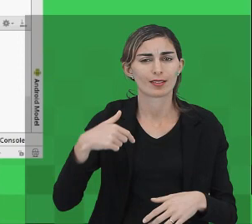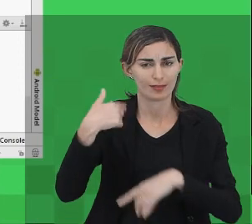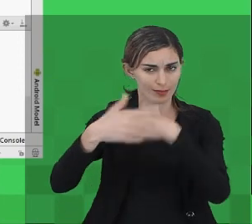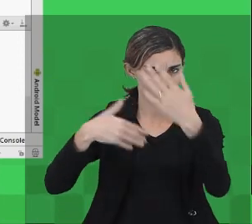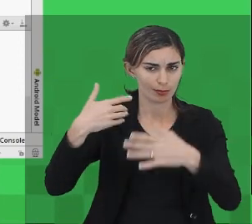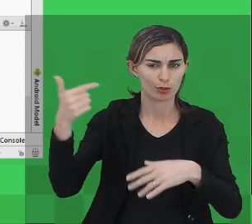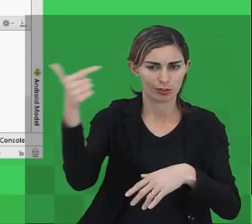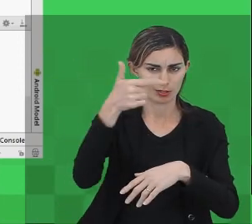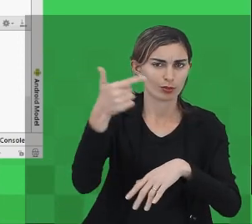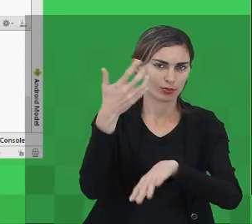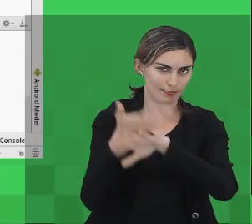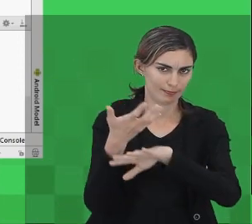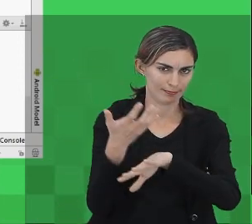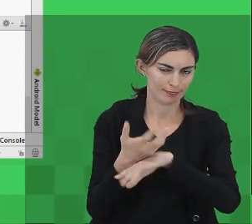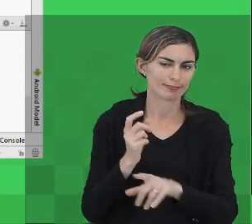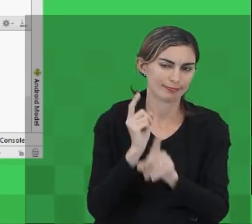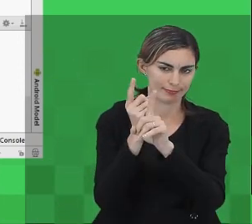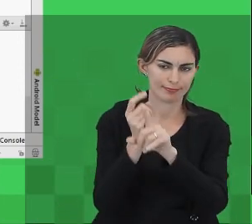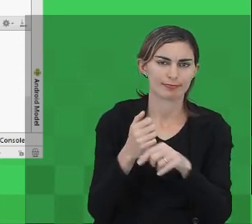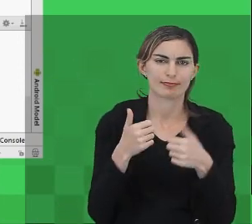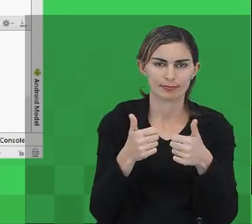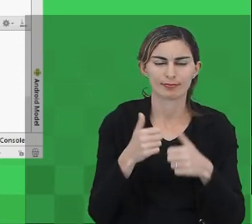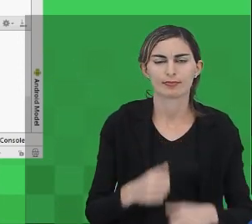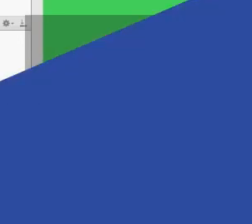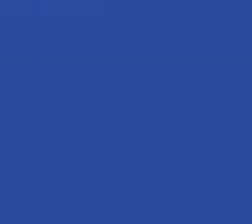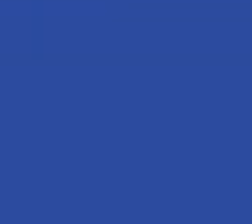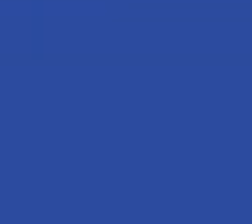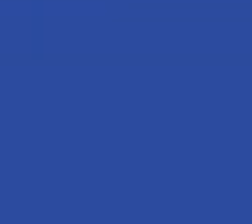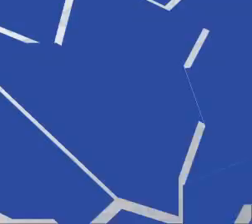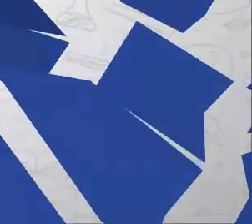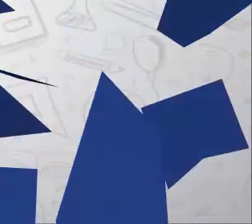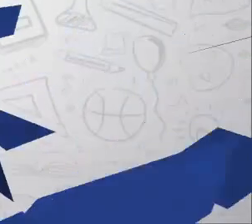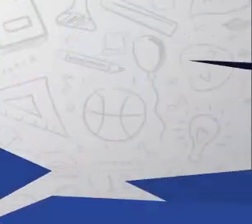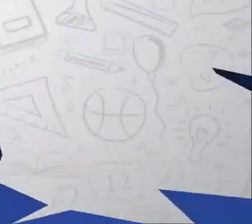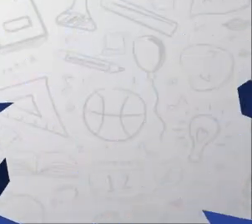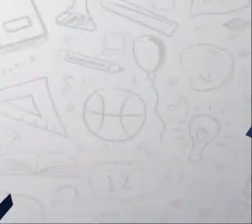Então, nos vemos na nossa próxima competência. Até lá!